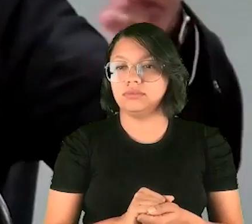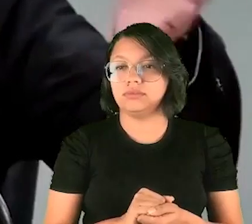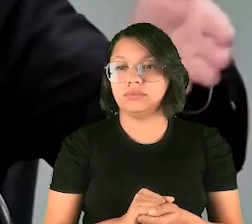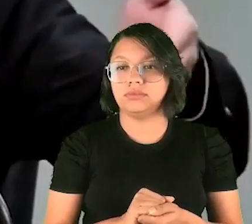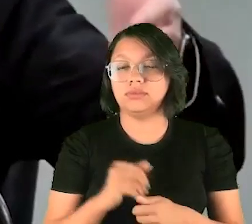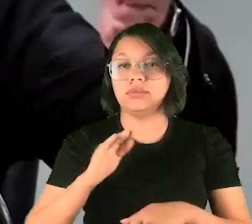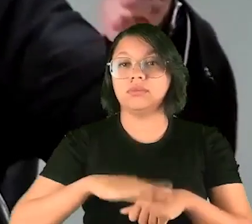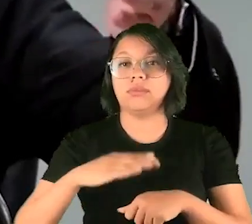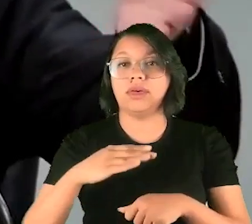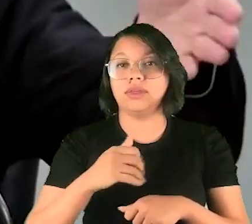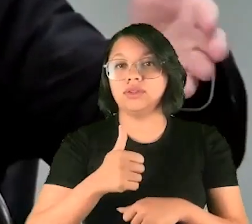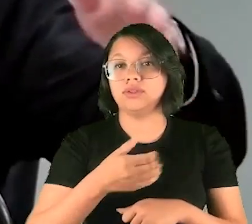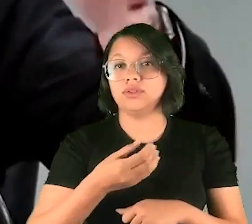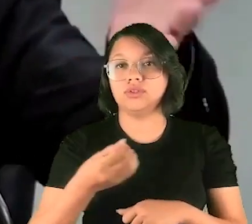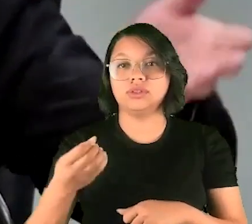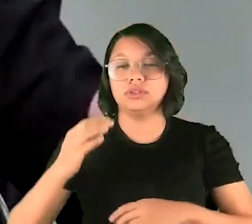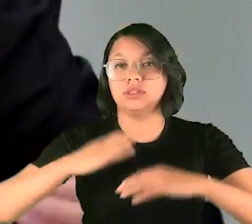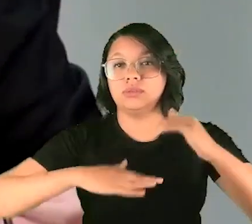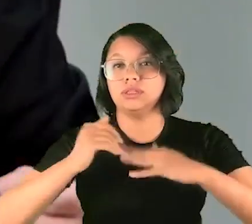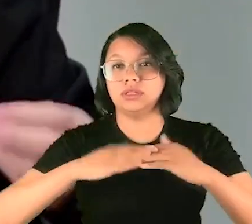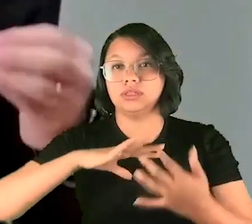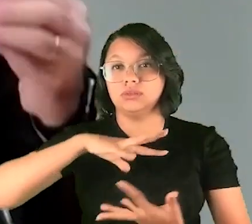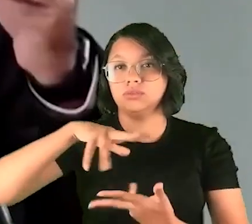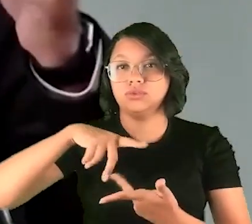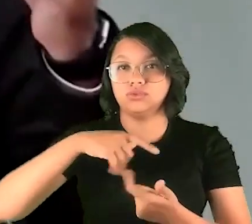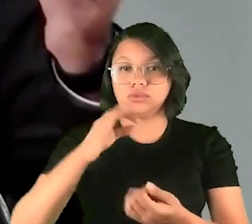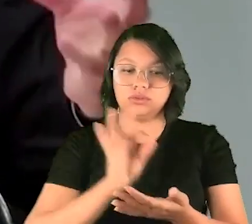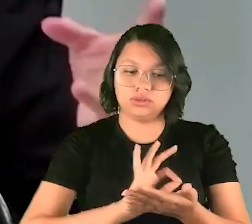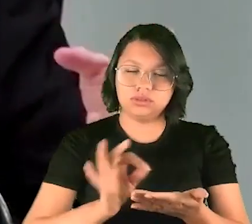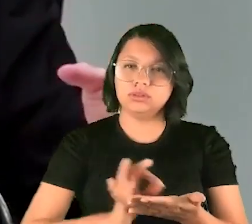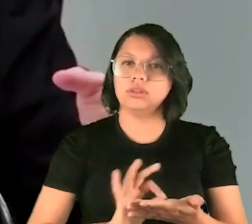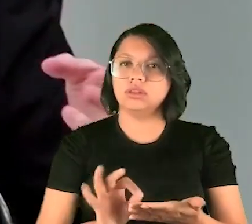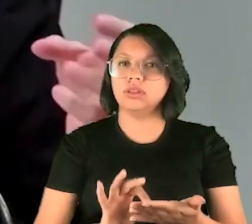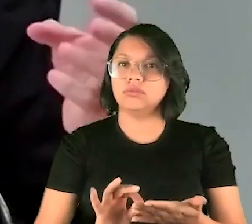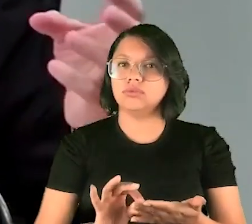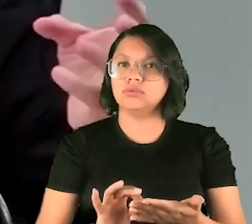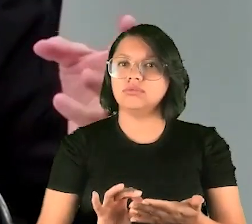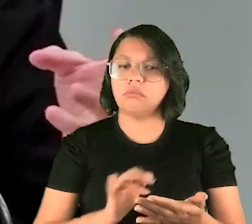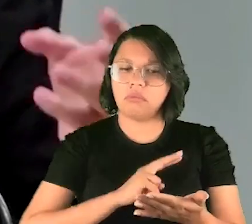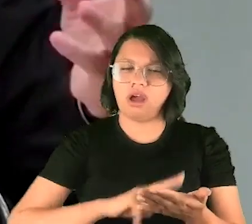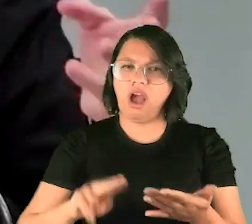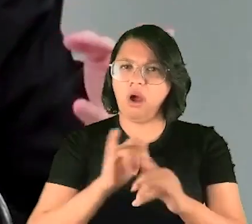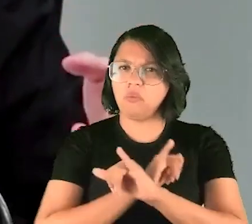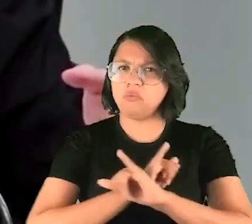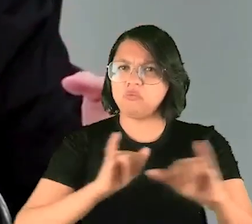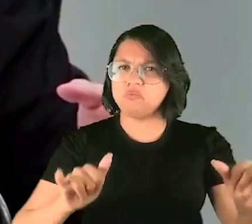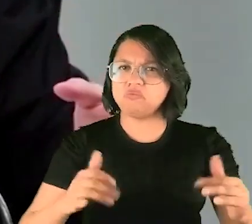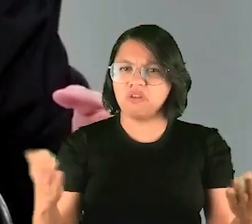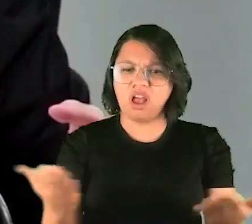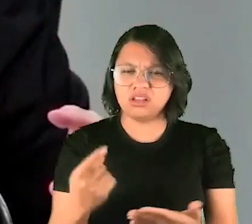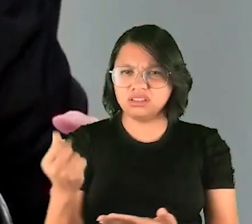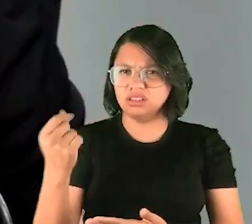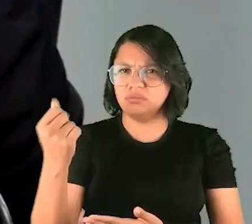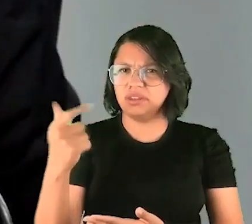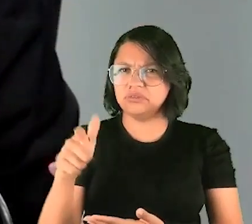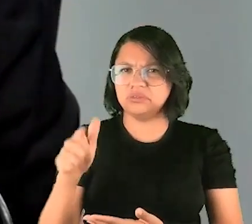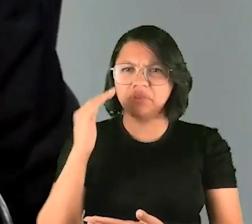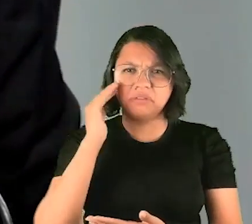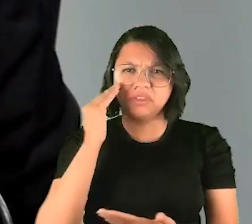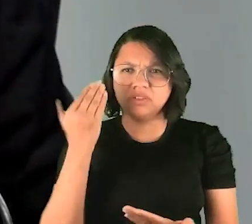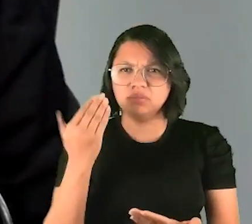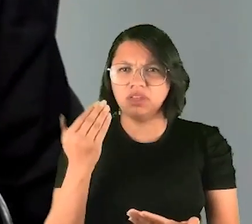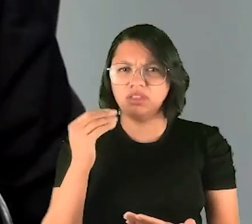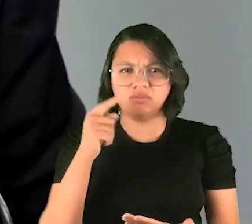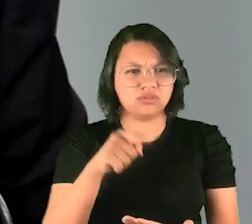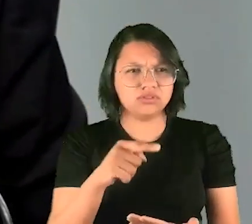na Proceedings of the Mayo Clinic, se alguém quiser ver, mais de 100 especialistas mundiais, nós assinamos justamente um manifesto dizendo